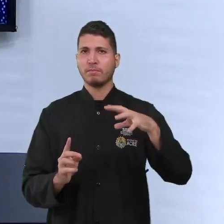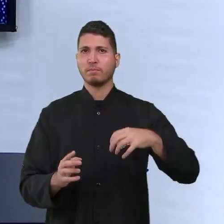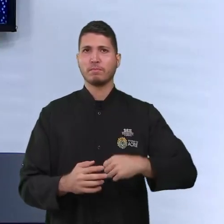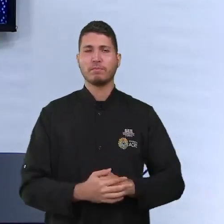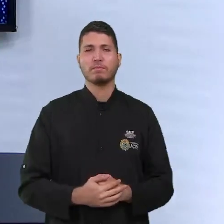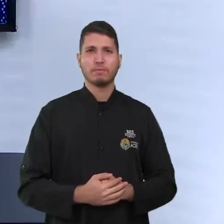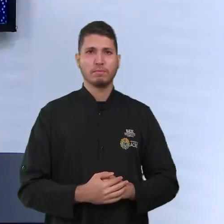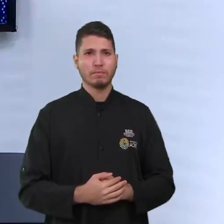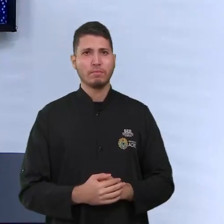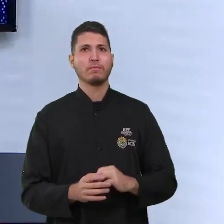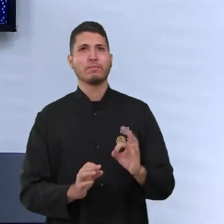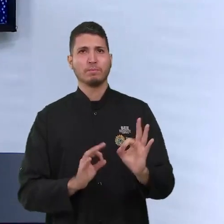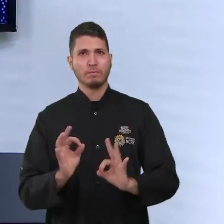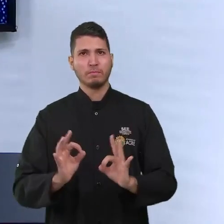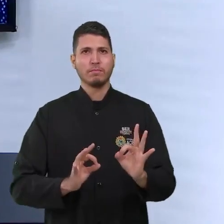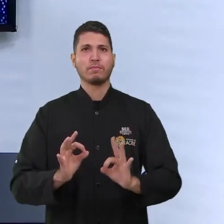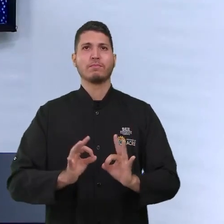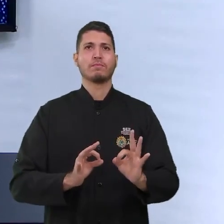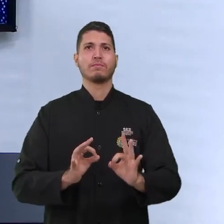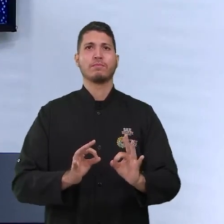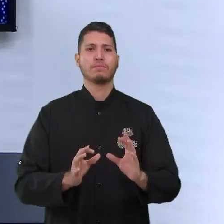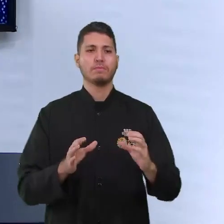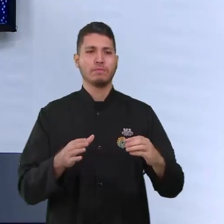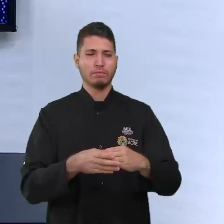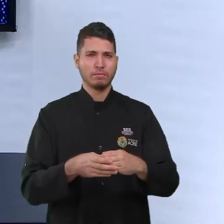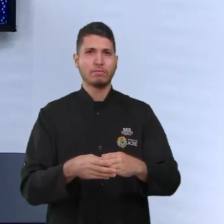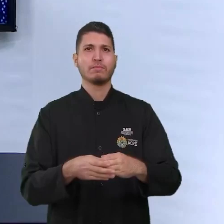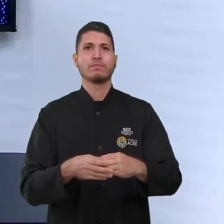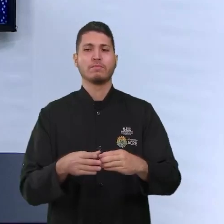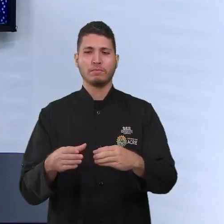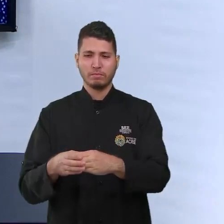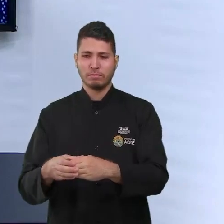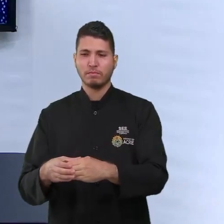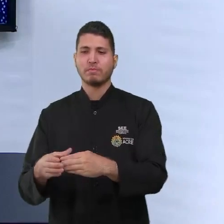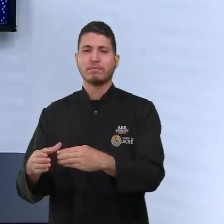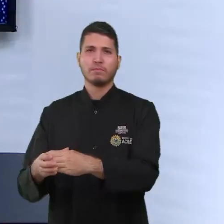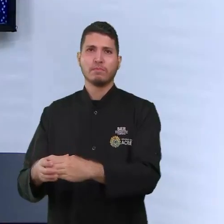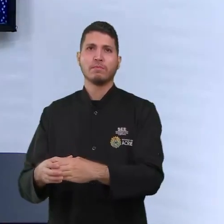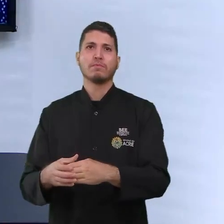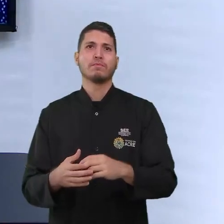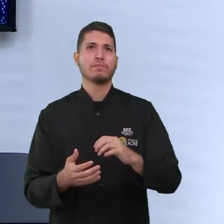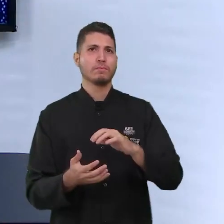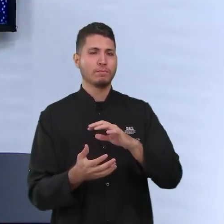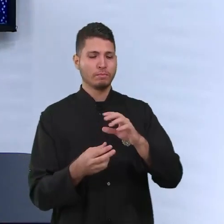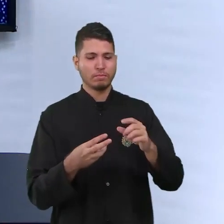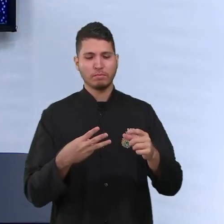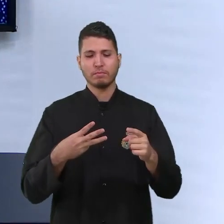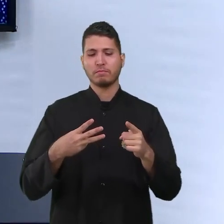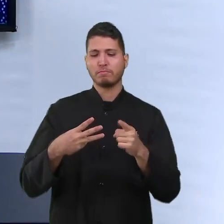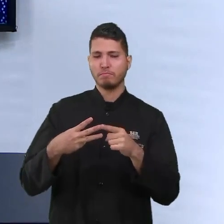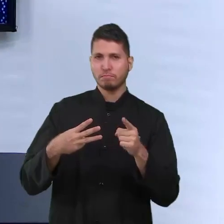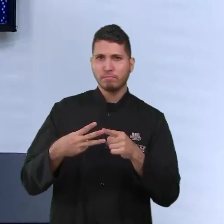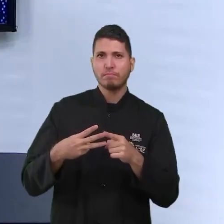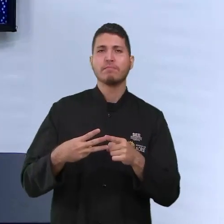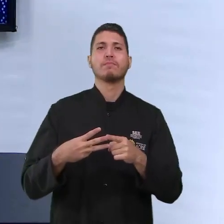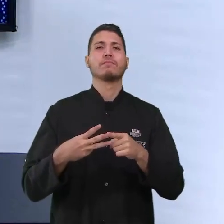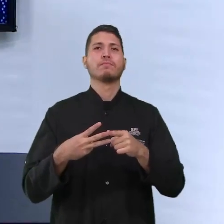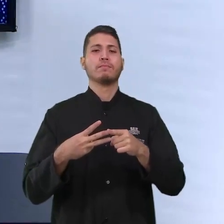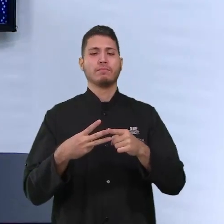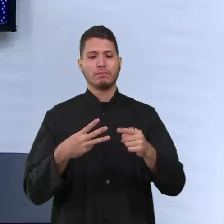a formação desses grupos, tanto de países que são consumidores ou até países que